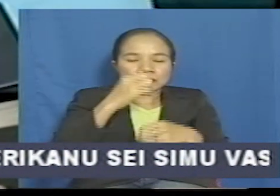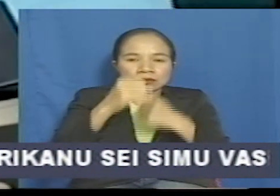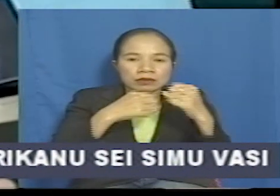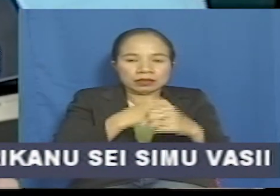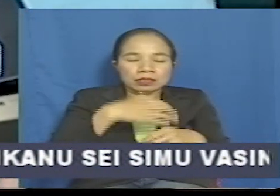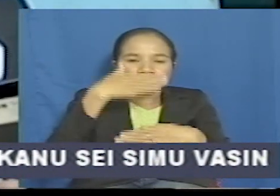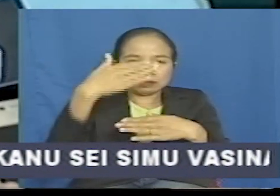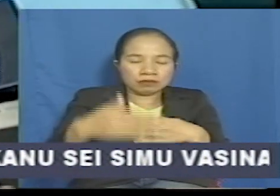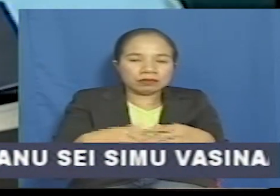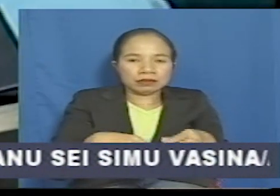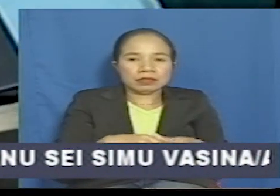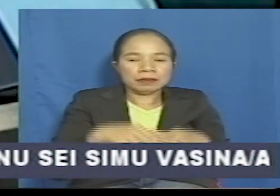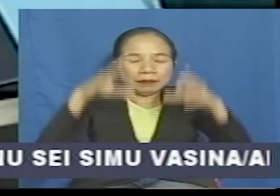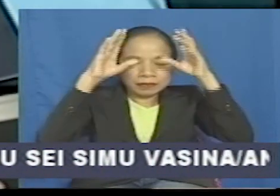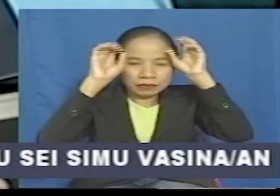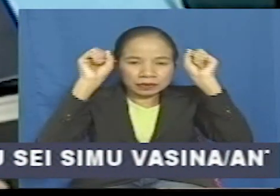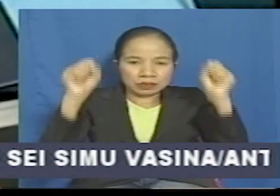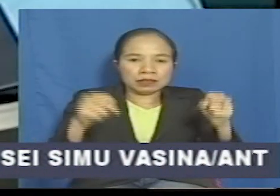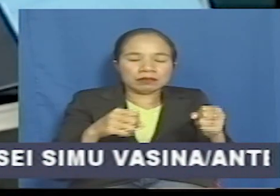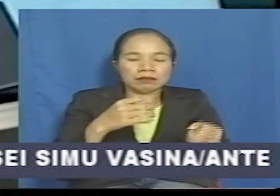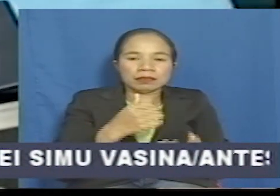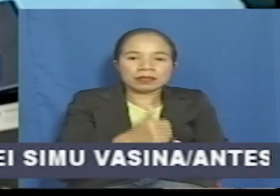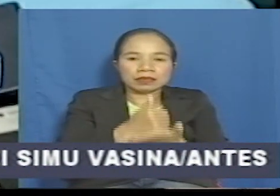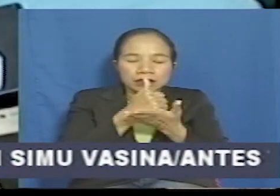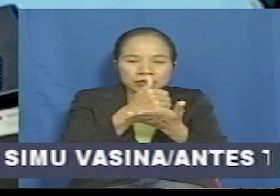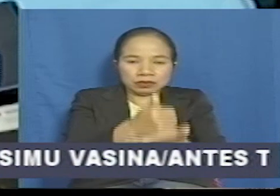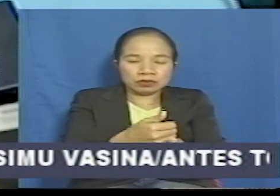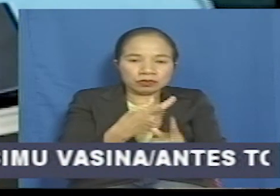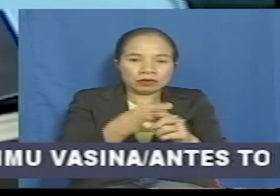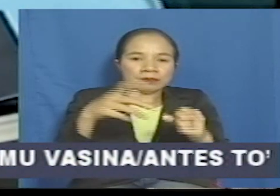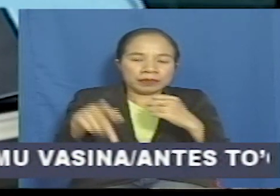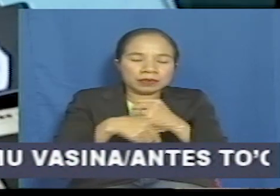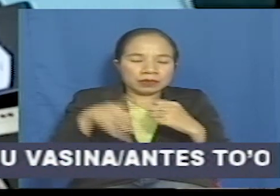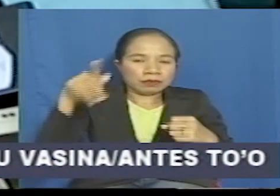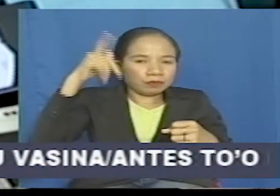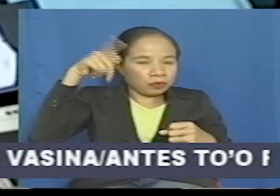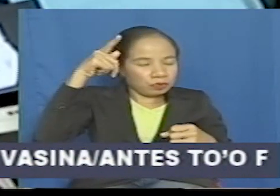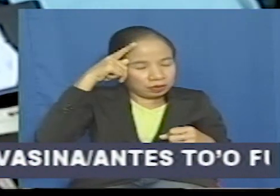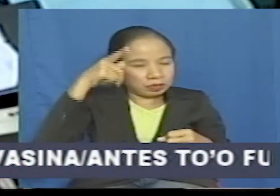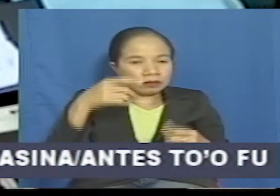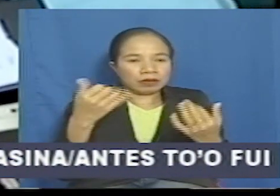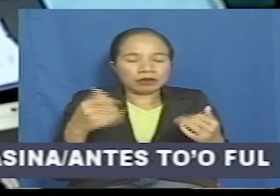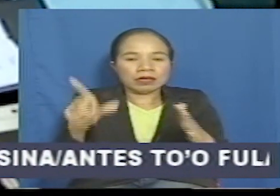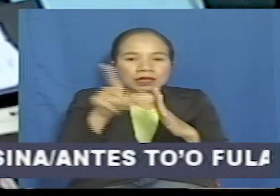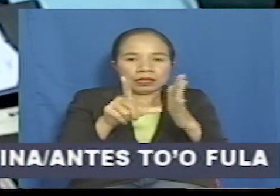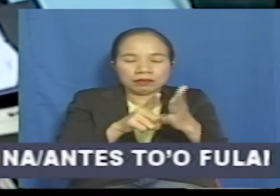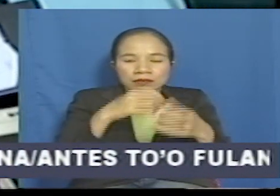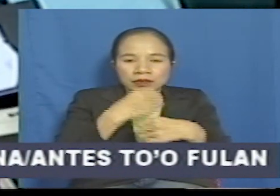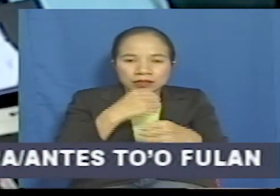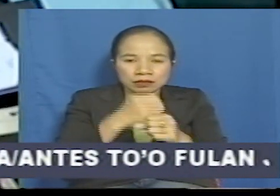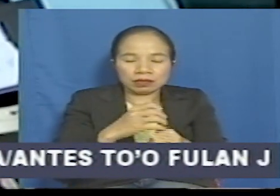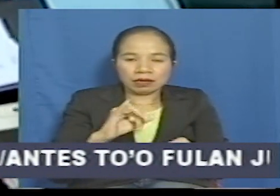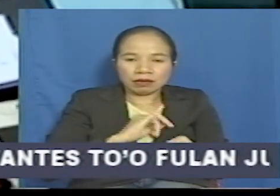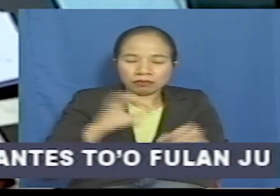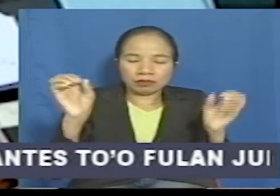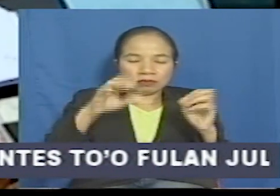candidato presidente, nem candidato individual, mas apoio aos partidos políticos. Agora, alteração não é ser ralo, raula, não é